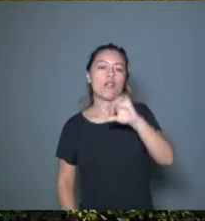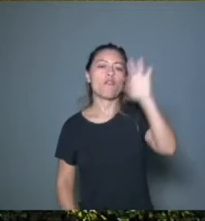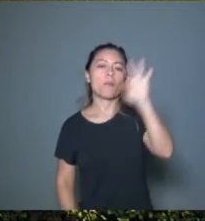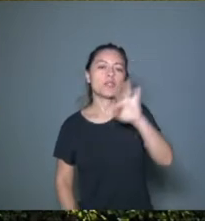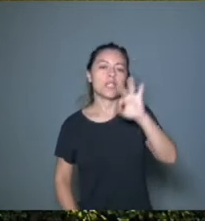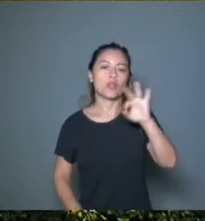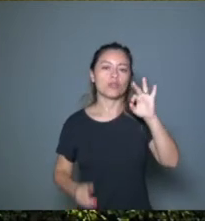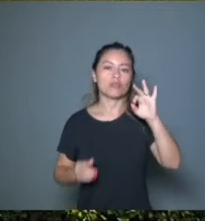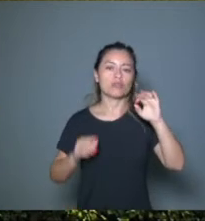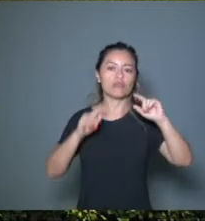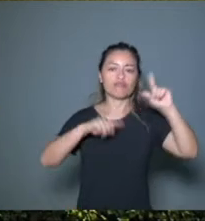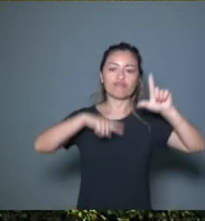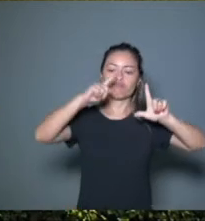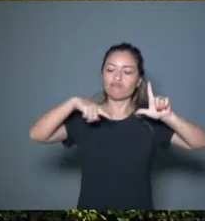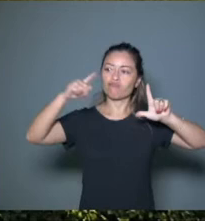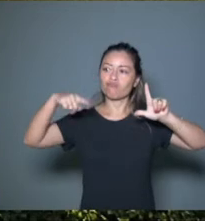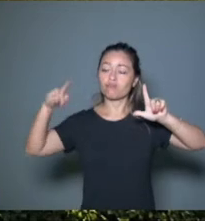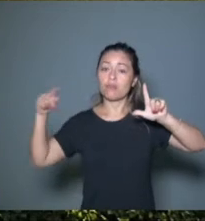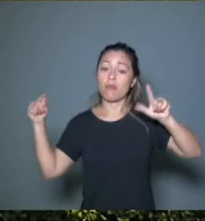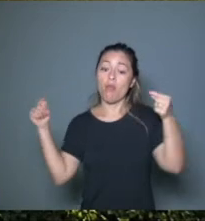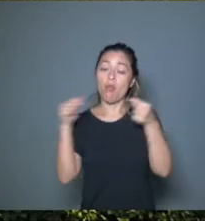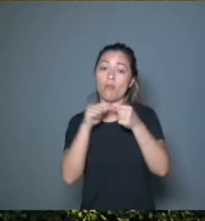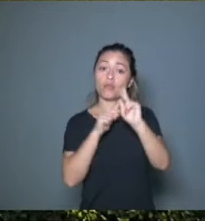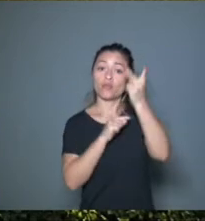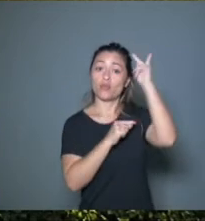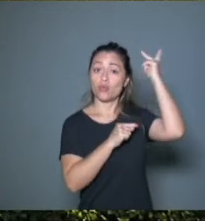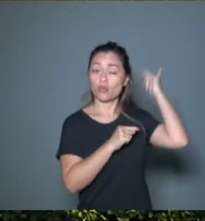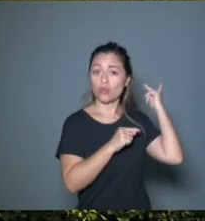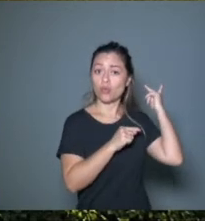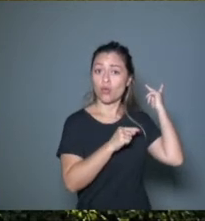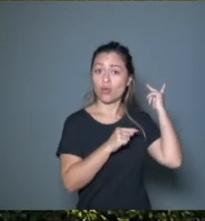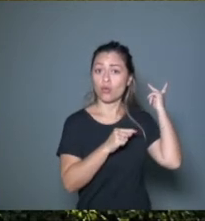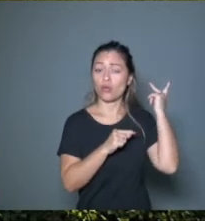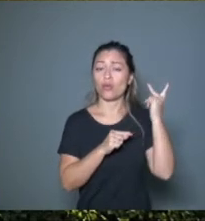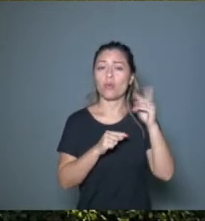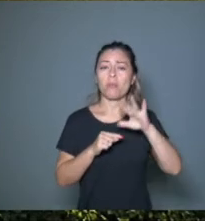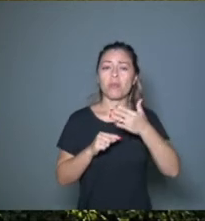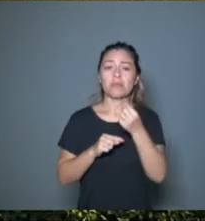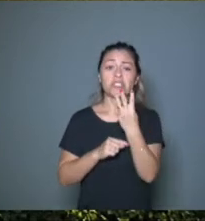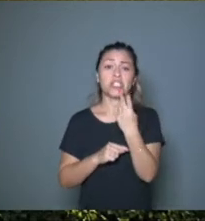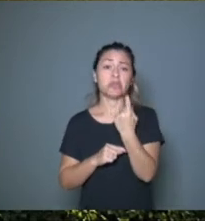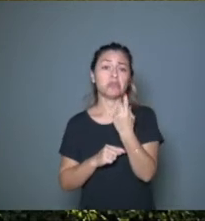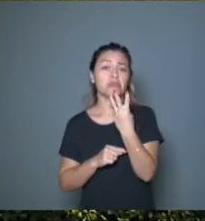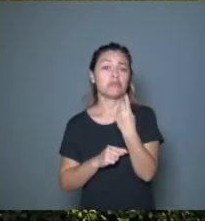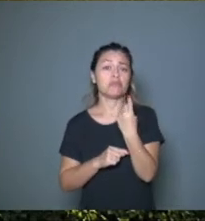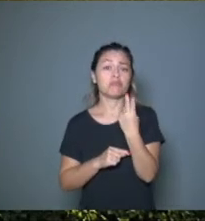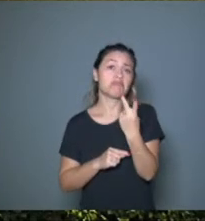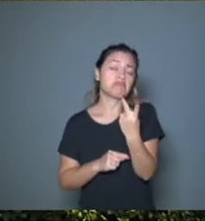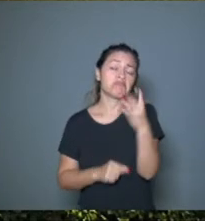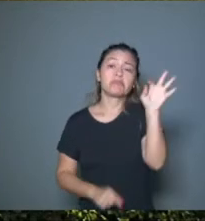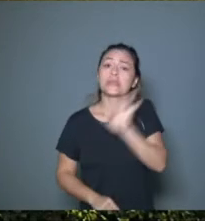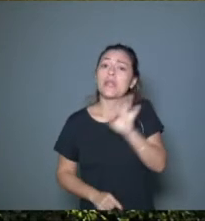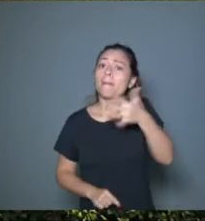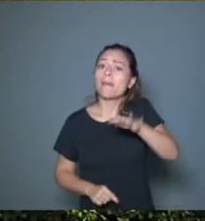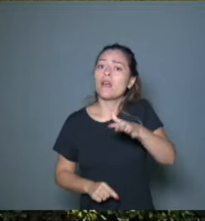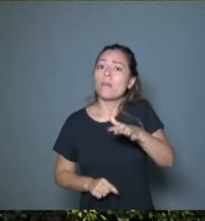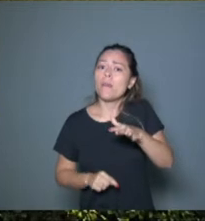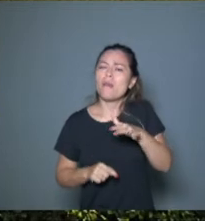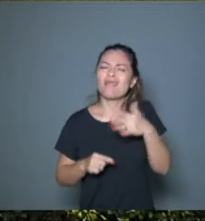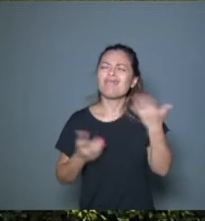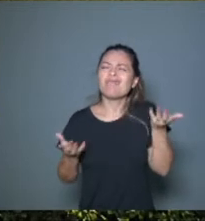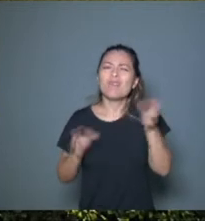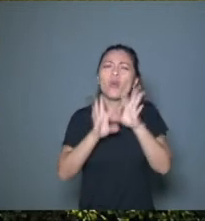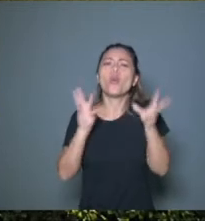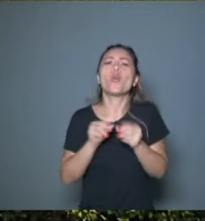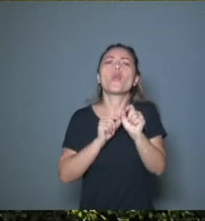39%, mas olha o nosso histórico, né? Um histórico que vinha na faixa de 31%, 32%. O que quer dizer com isso aqui? O que eu quero mostrar para vocês? Que